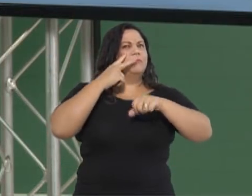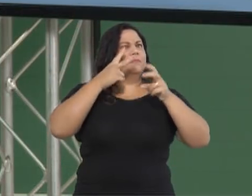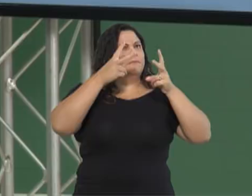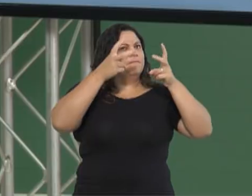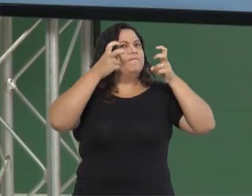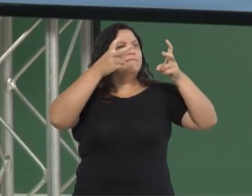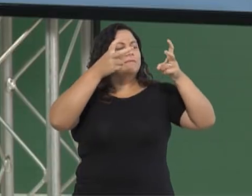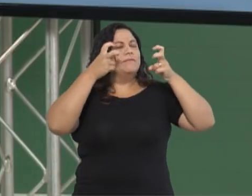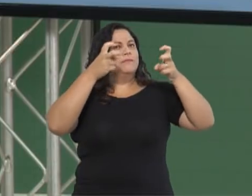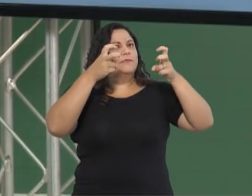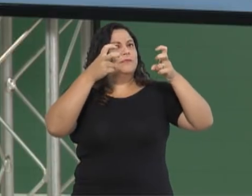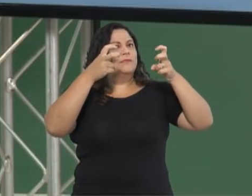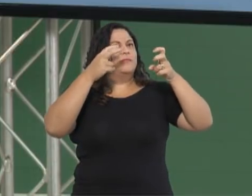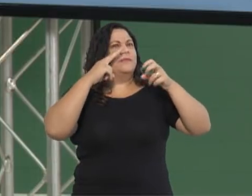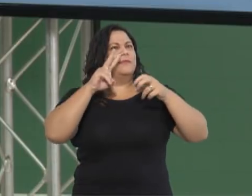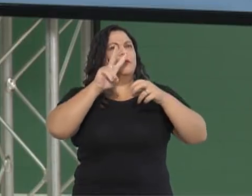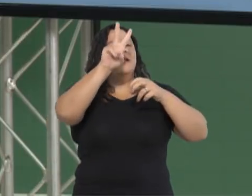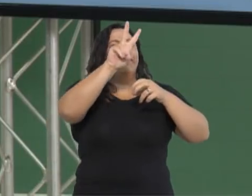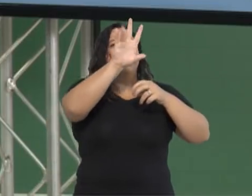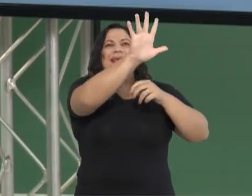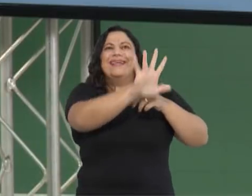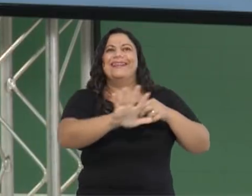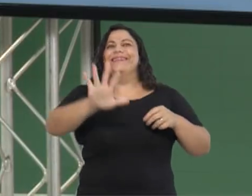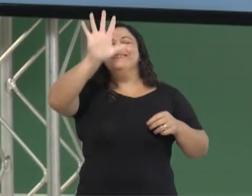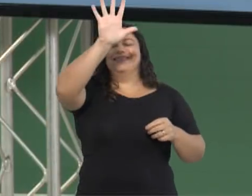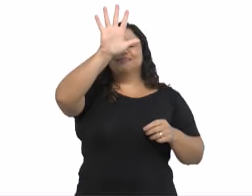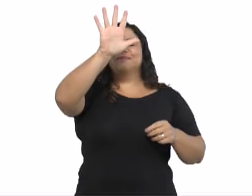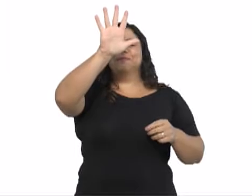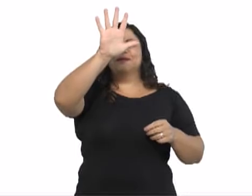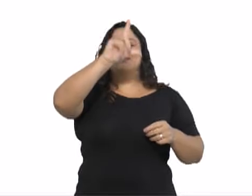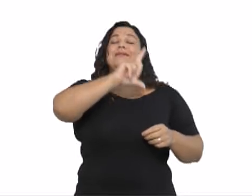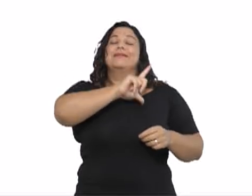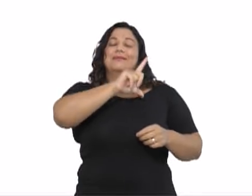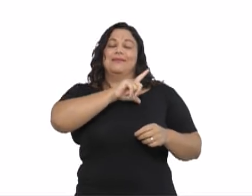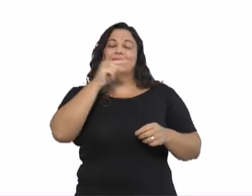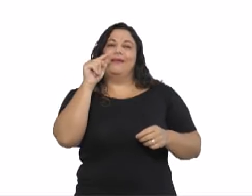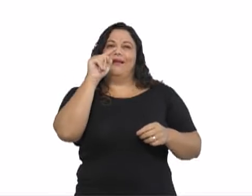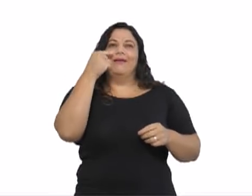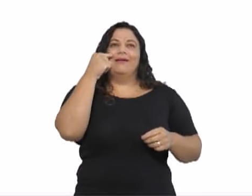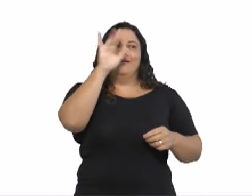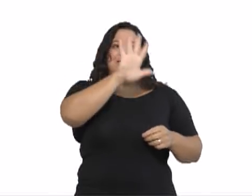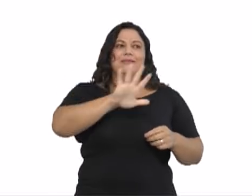observarem bem essas imagens que vocês têm aqui nesse momento.